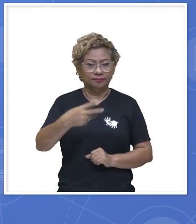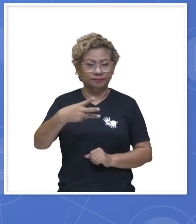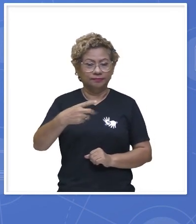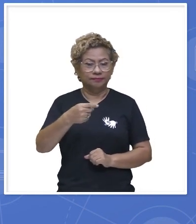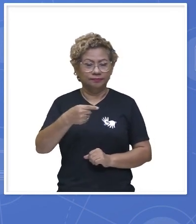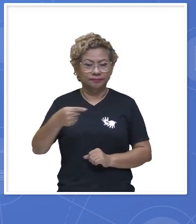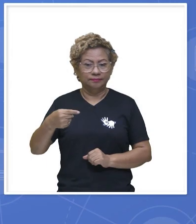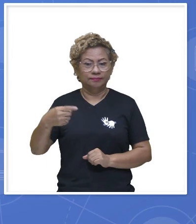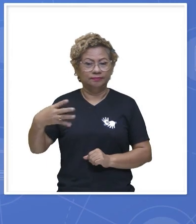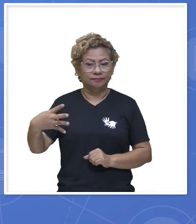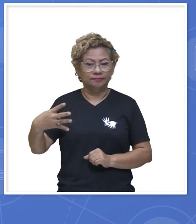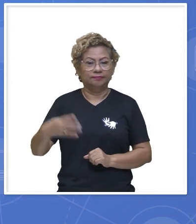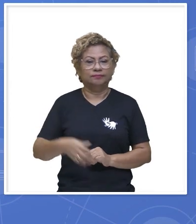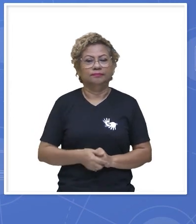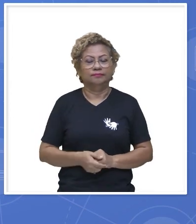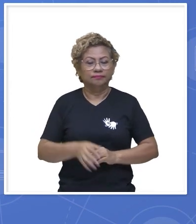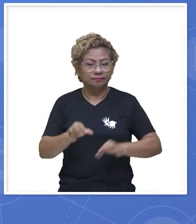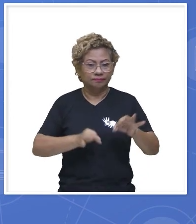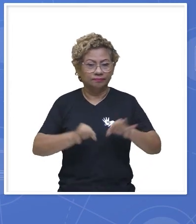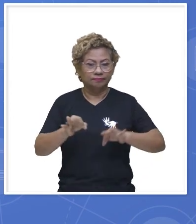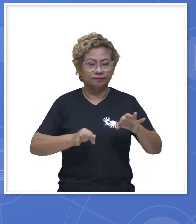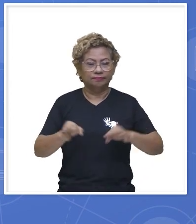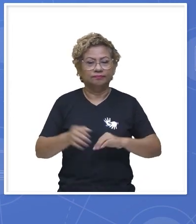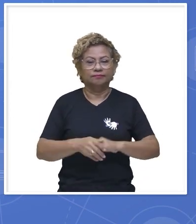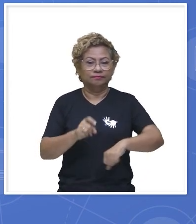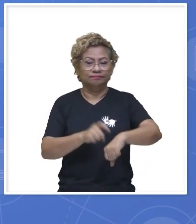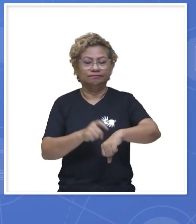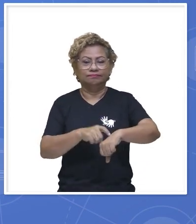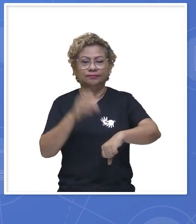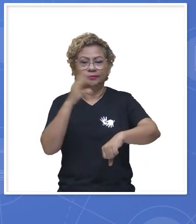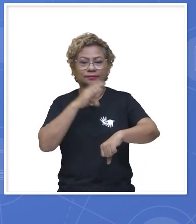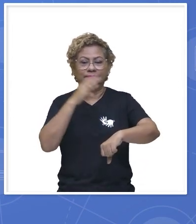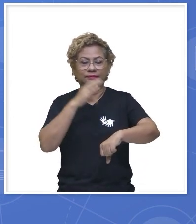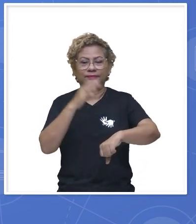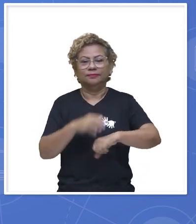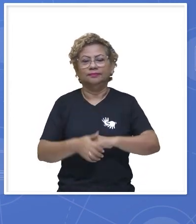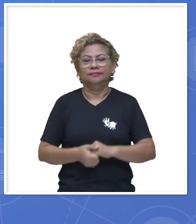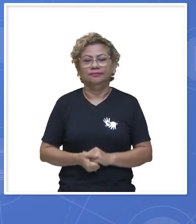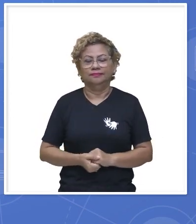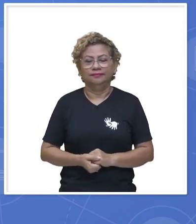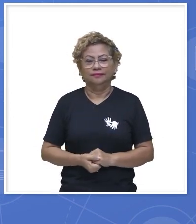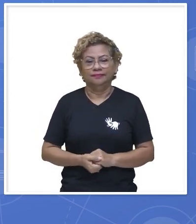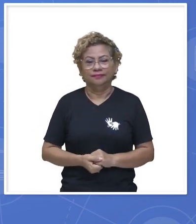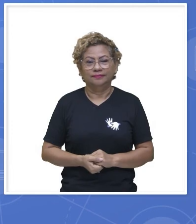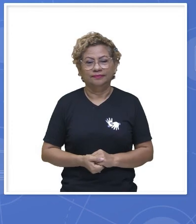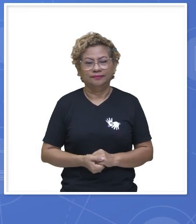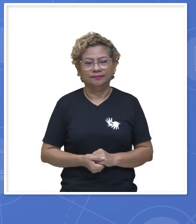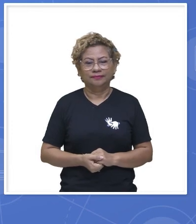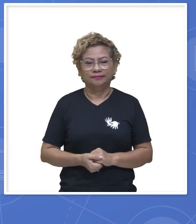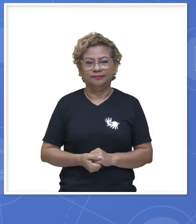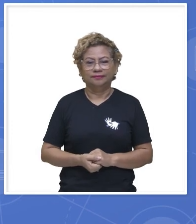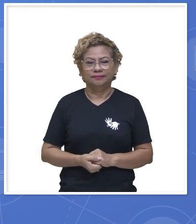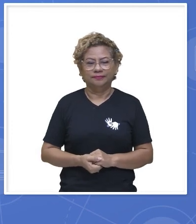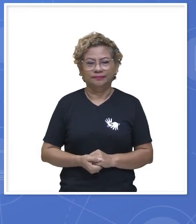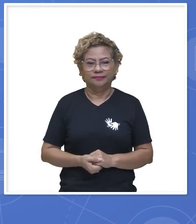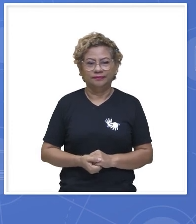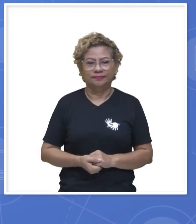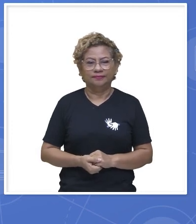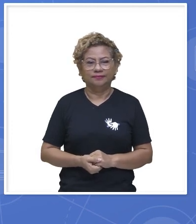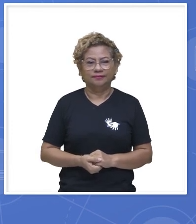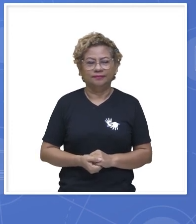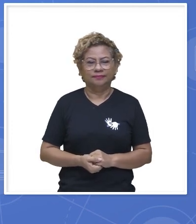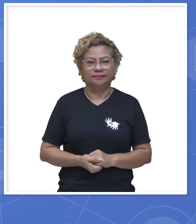próxima cartela, onde nós temos o seguinte. Na tabela são apresentados os dados da cotação mensal do valor do ovo extra